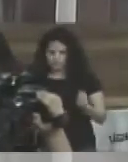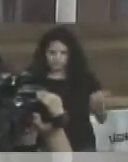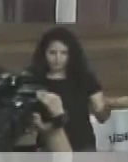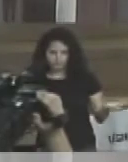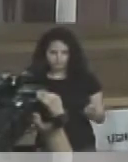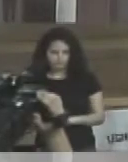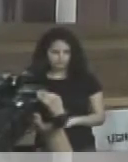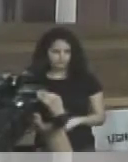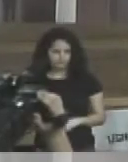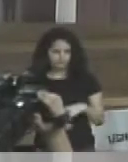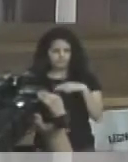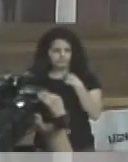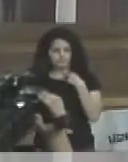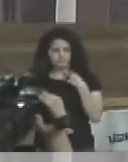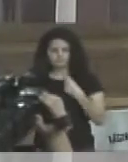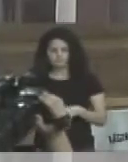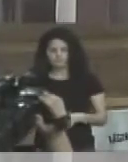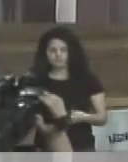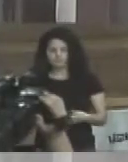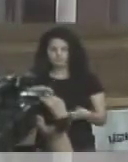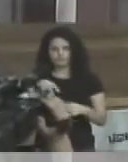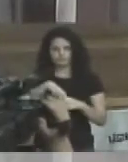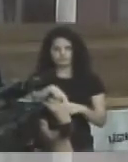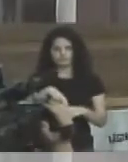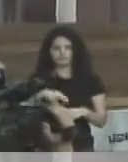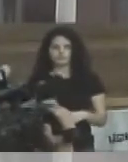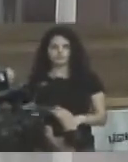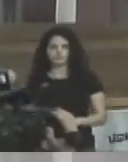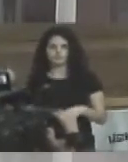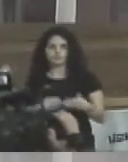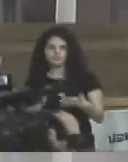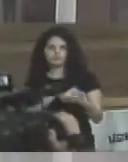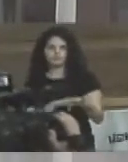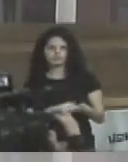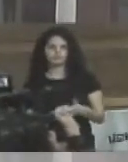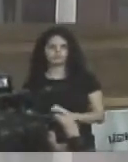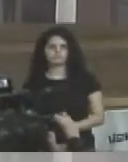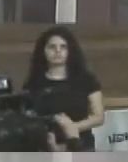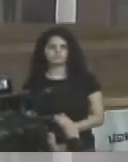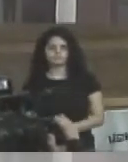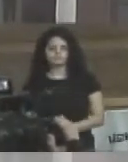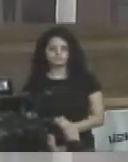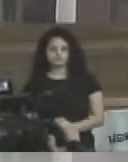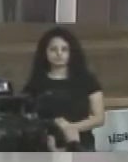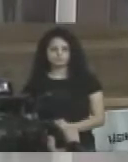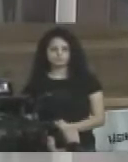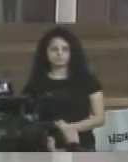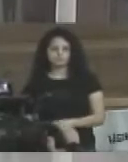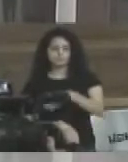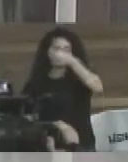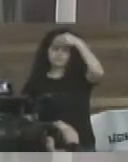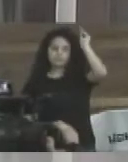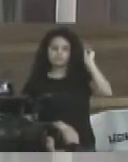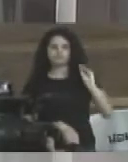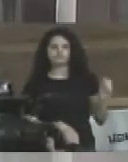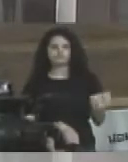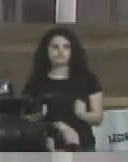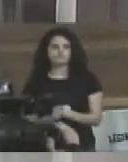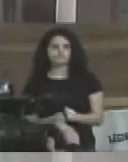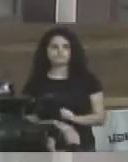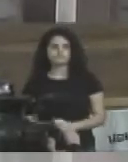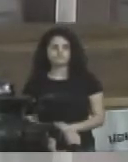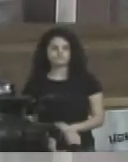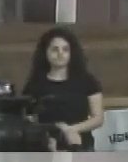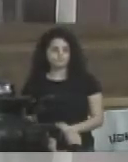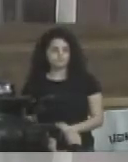junto, tá bom? Estou subindo aqui com requerimento, que até o Chapinha fez parte na legislatura passada, né? Estou